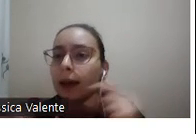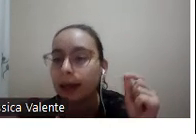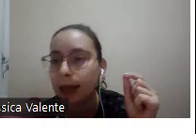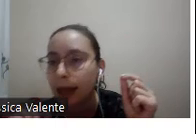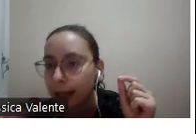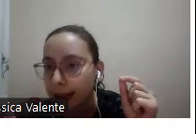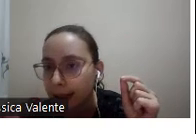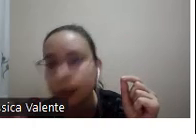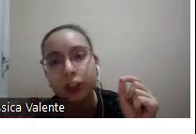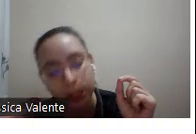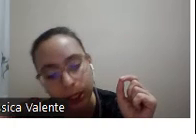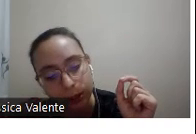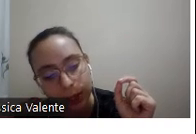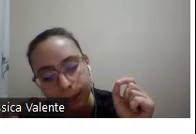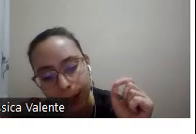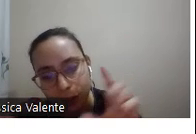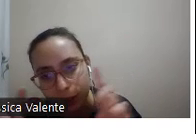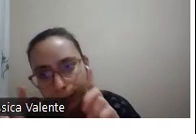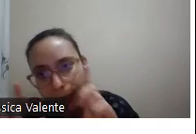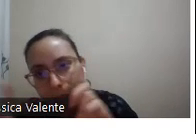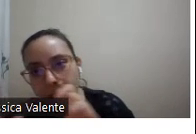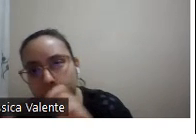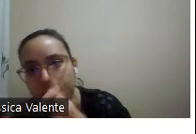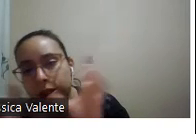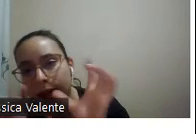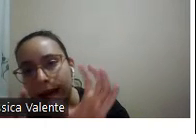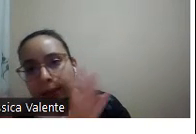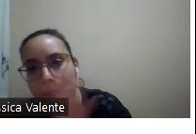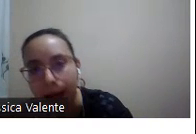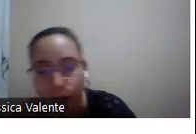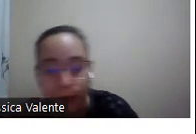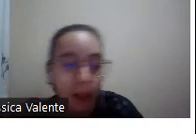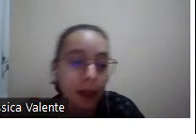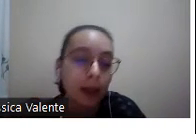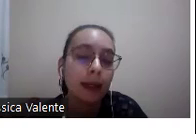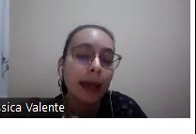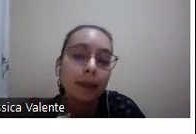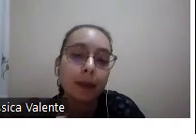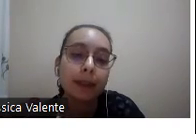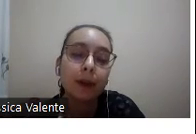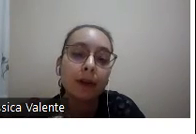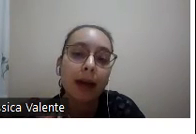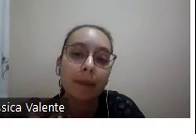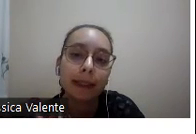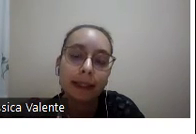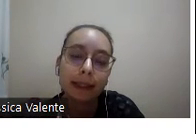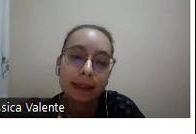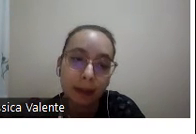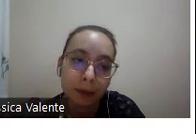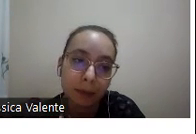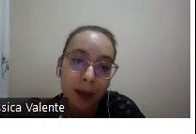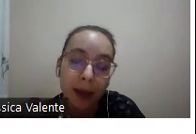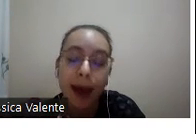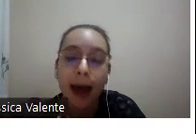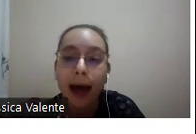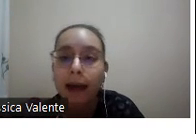bonita, e a letra escrita lá embaixo, assim, bem grande, de cada imagem. E aí, na próxima aula, a